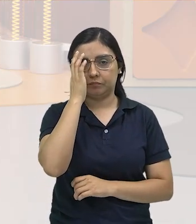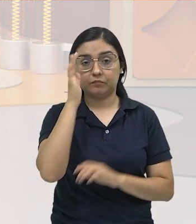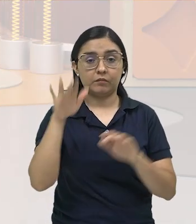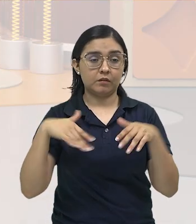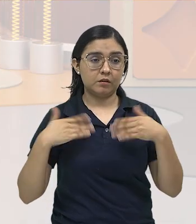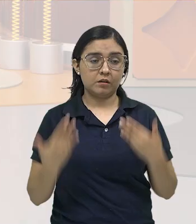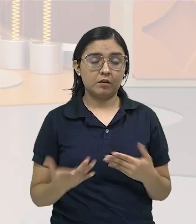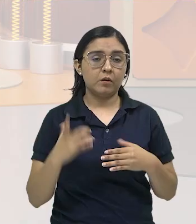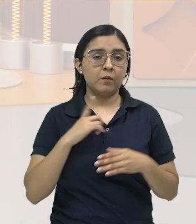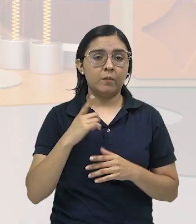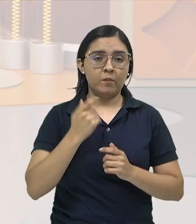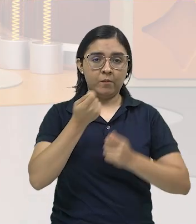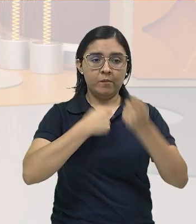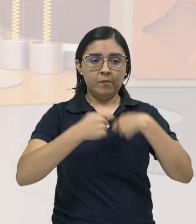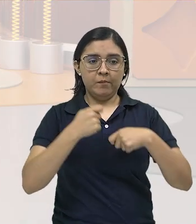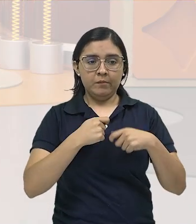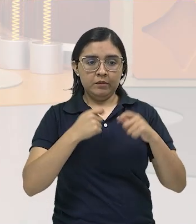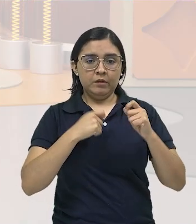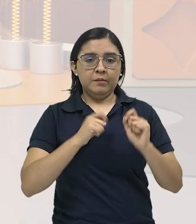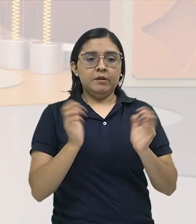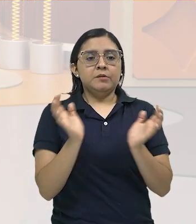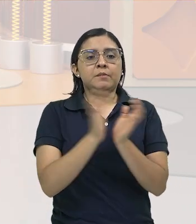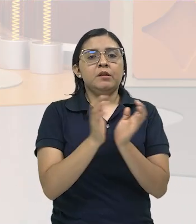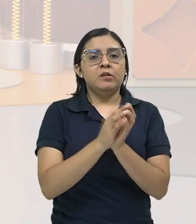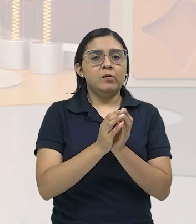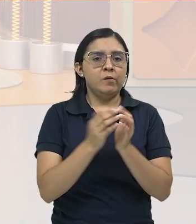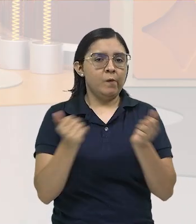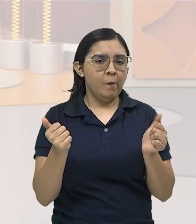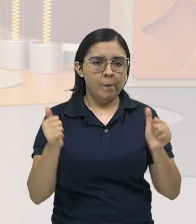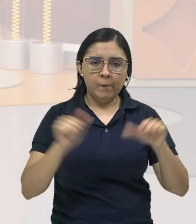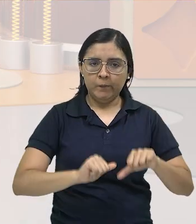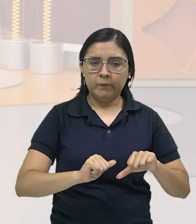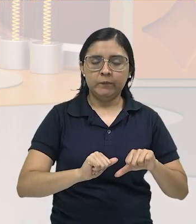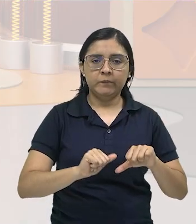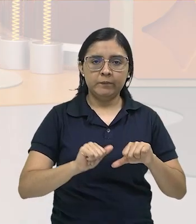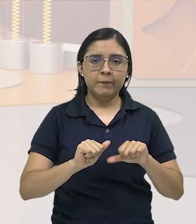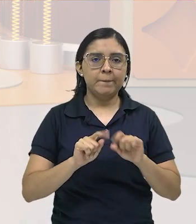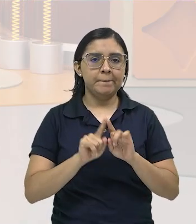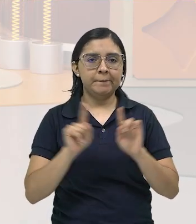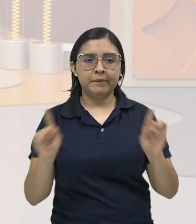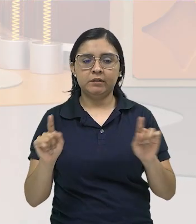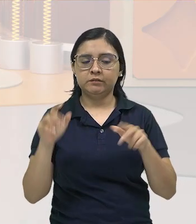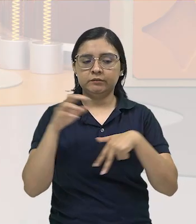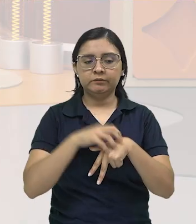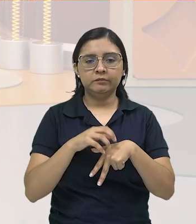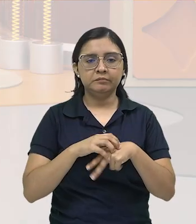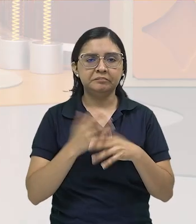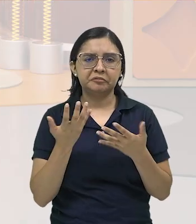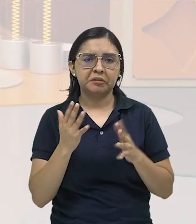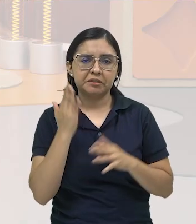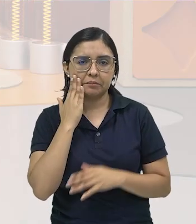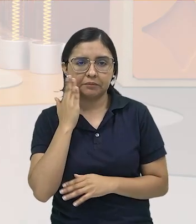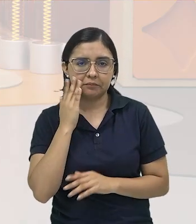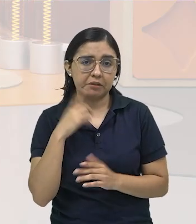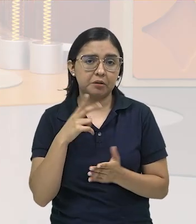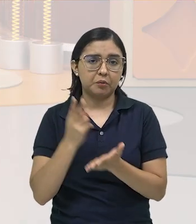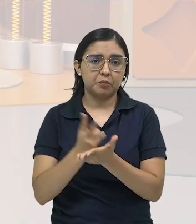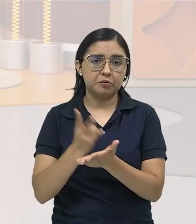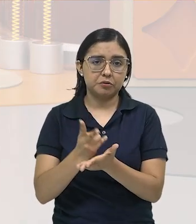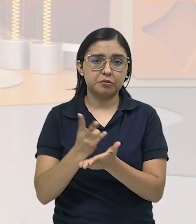fazendo com que a economia de Pernambuco, ó, despencasse. Mas a coroa não queria saber disso, ela queria